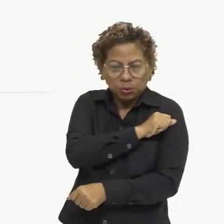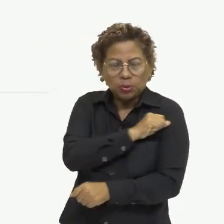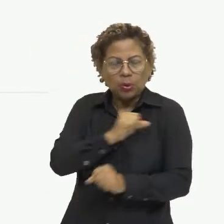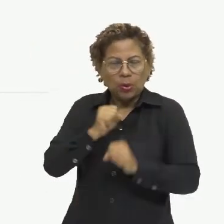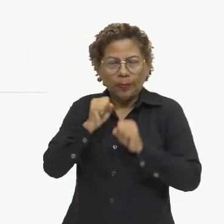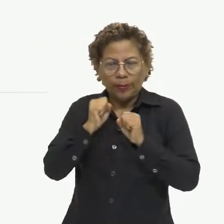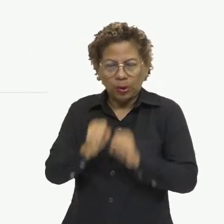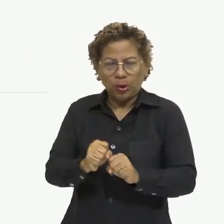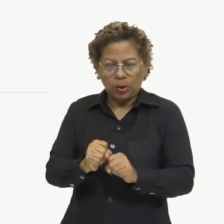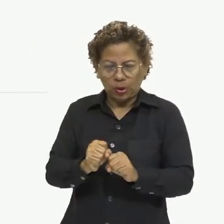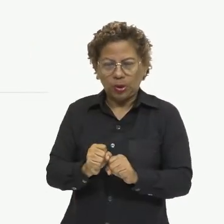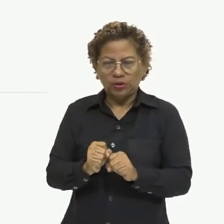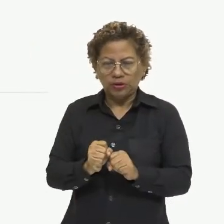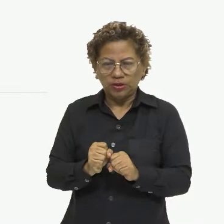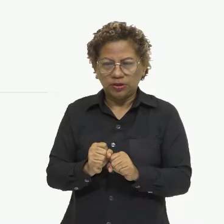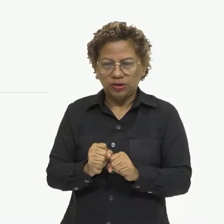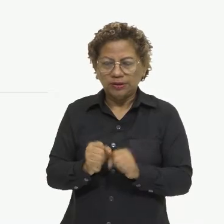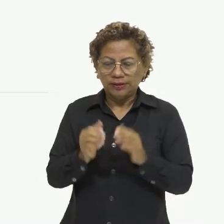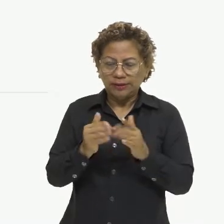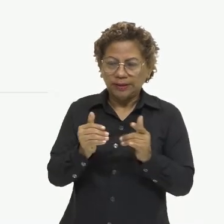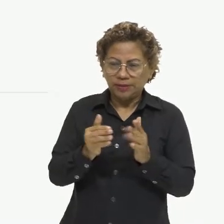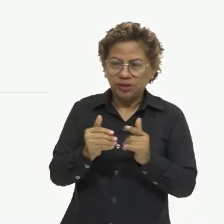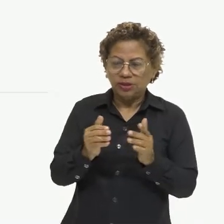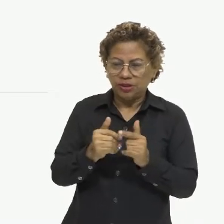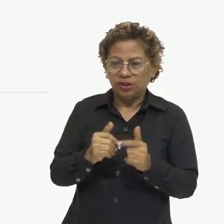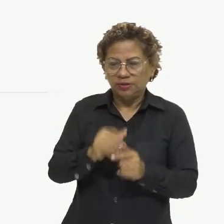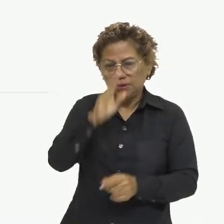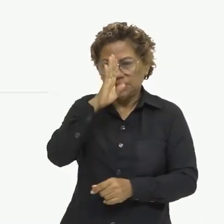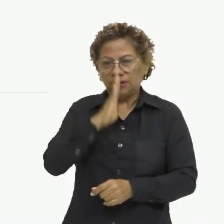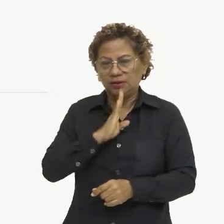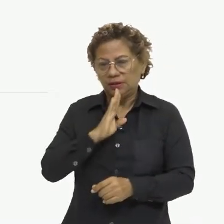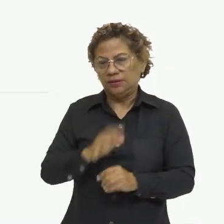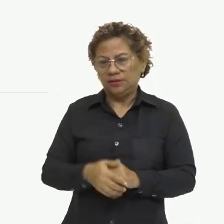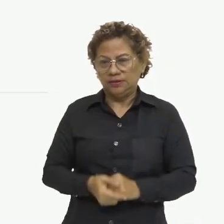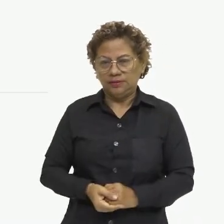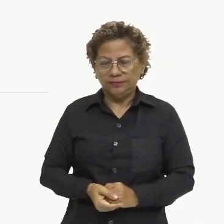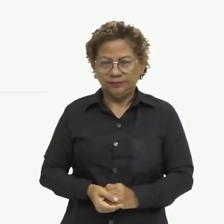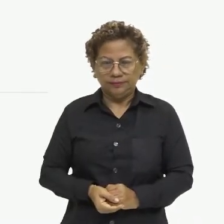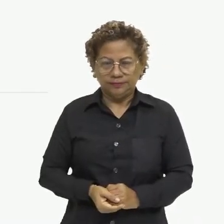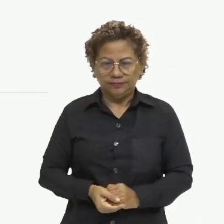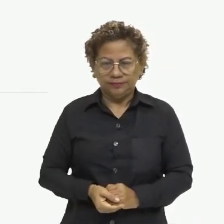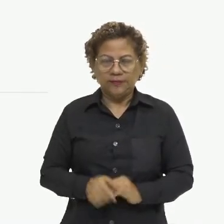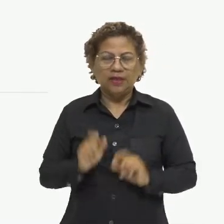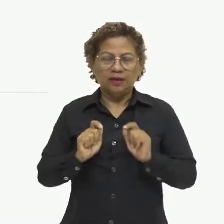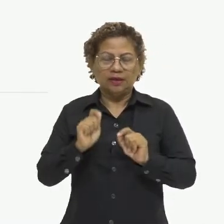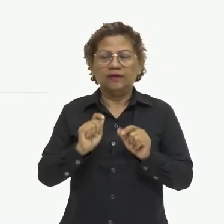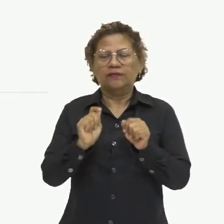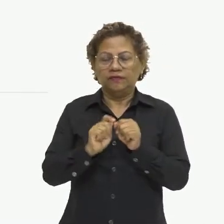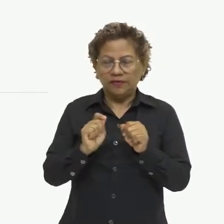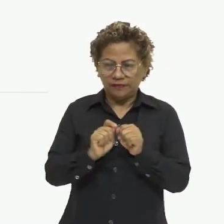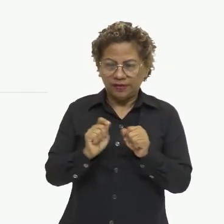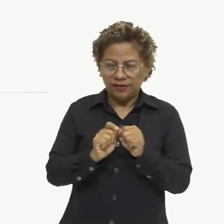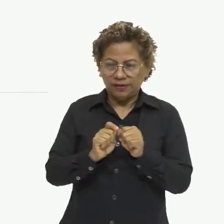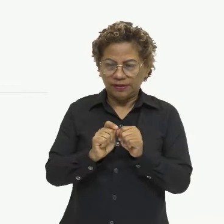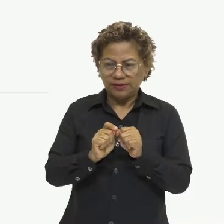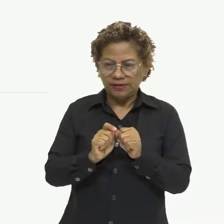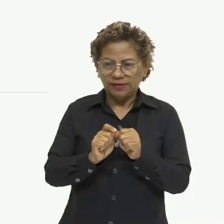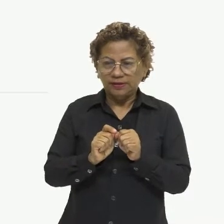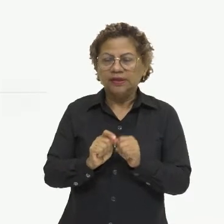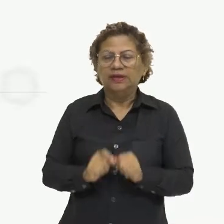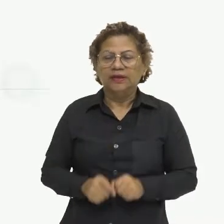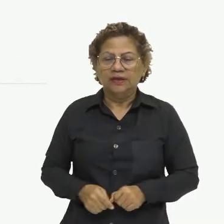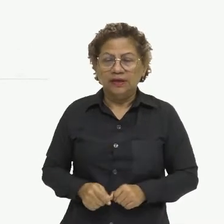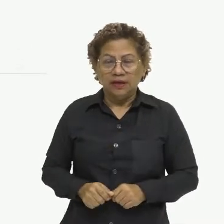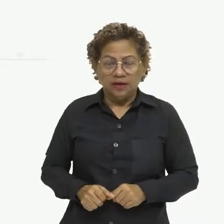isenção, né, na inscrição do Enem, né, os jovens que vão fazer o vestibular, né? Então,